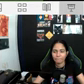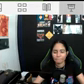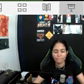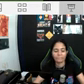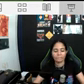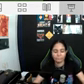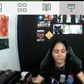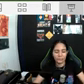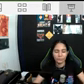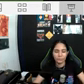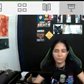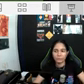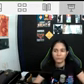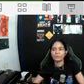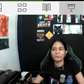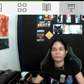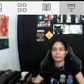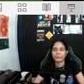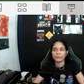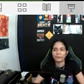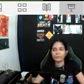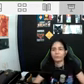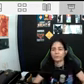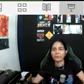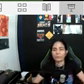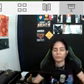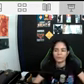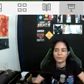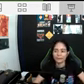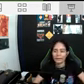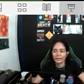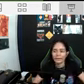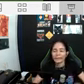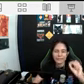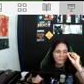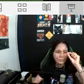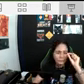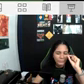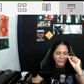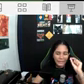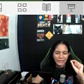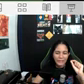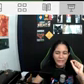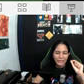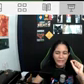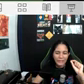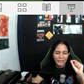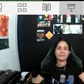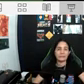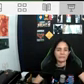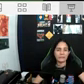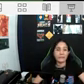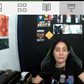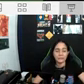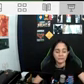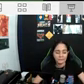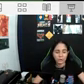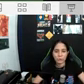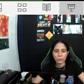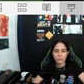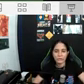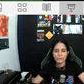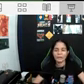Sim. Deu sim, então, professora. Vejam como é importante, né? São pequenos detalhezinhos, mas